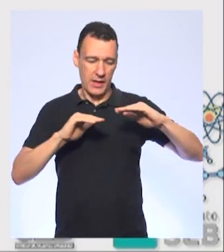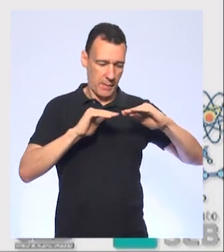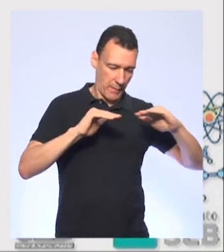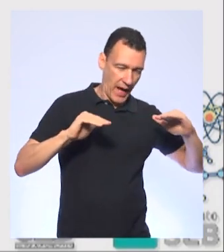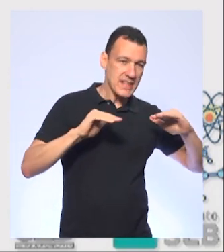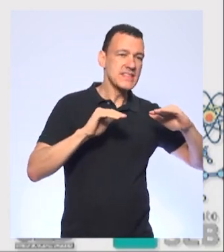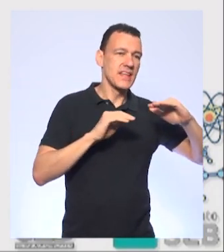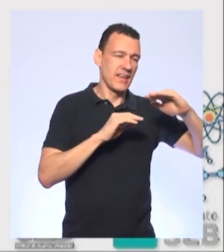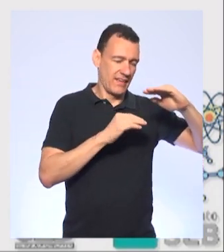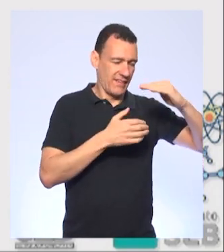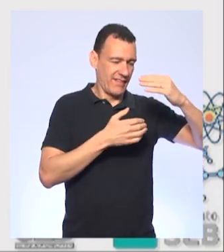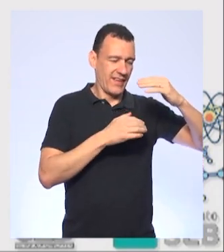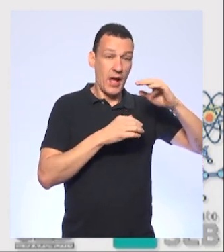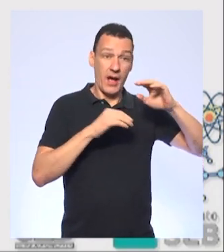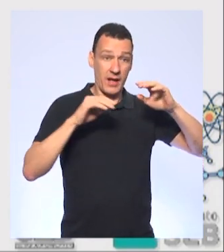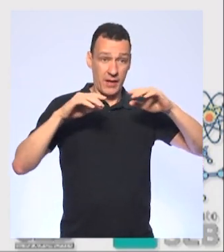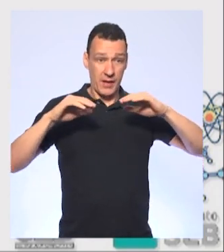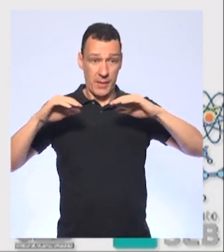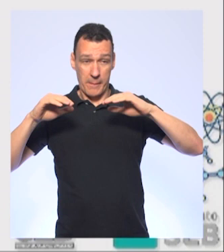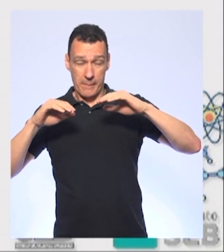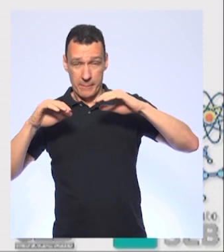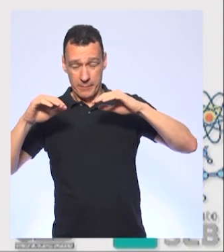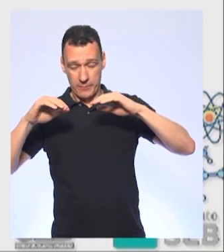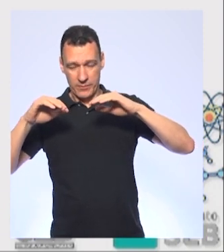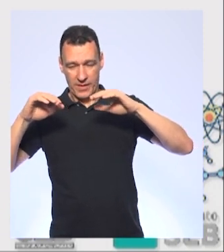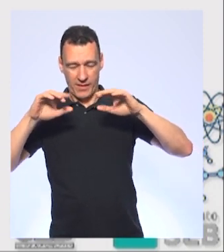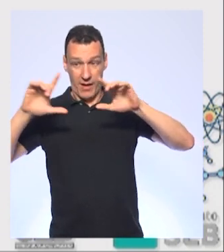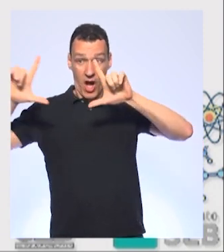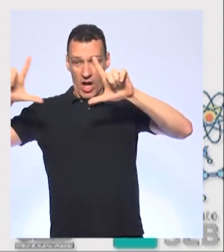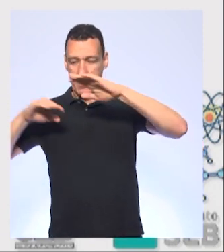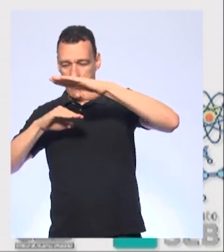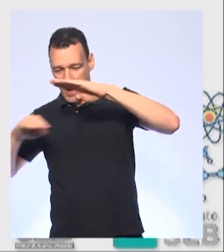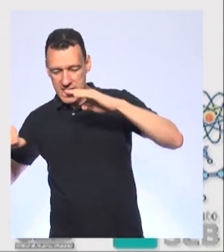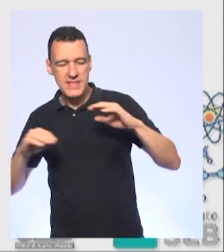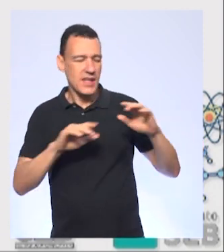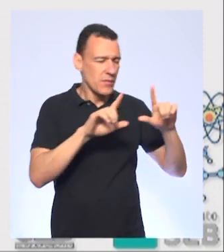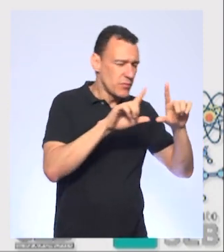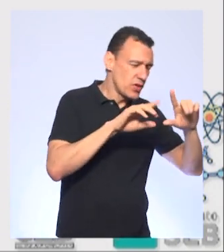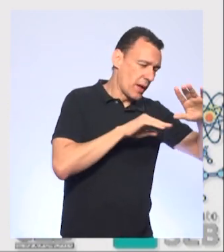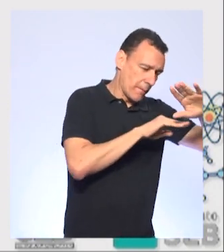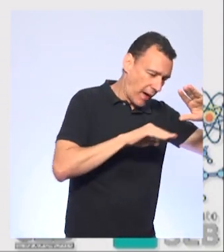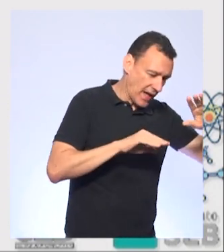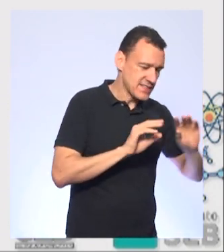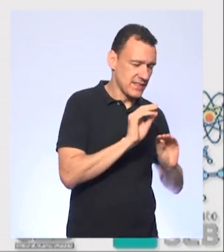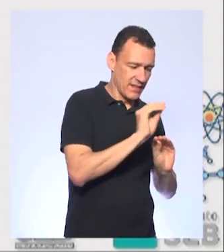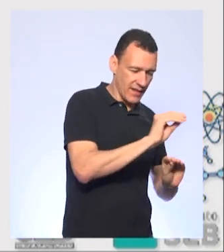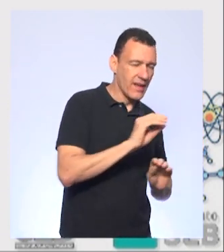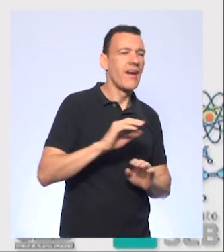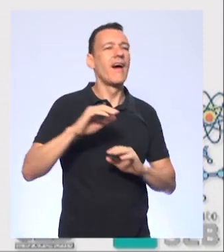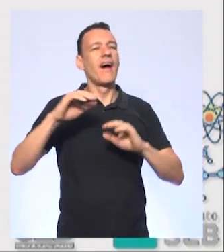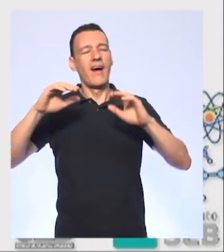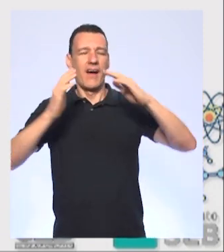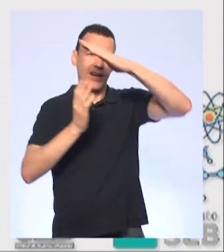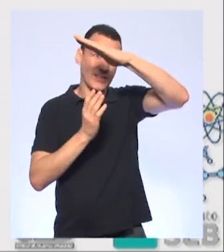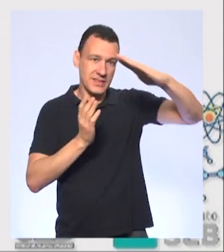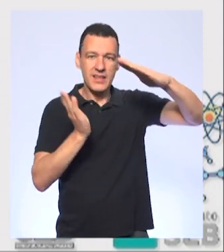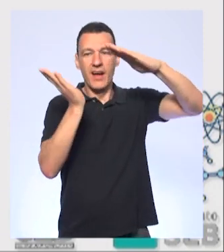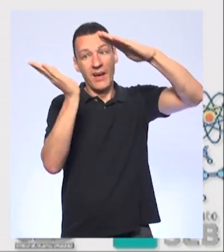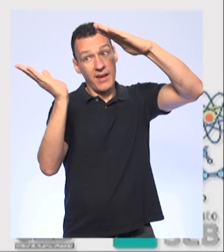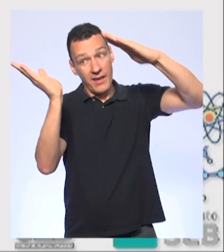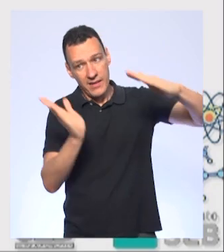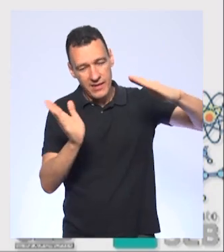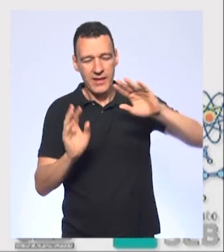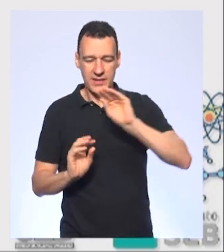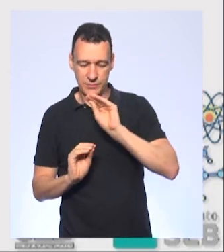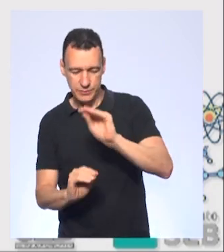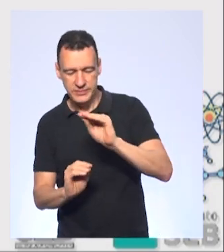como a altura do grandão está para a altura do pequenininho, assim como o lado, não sei das